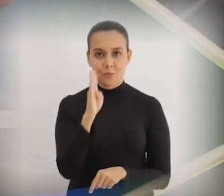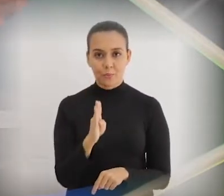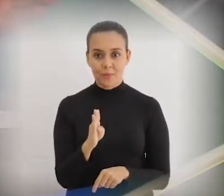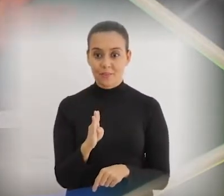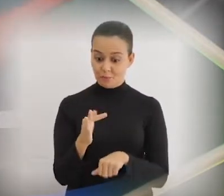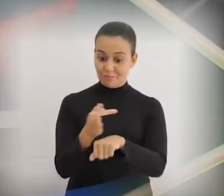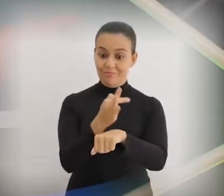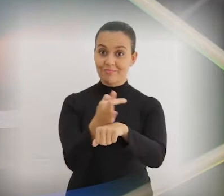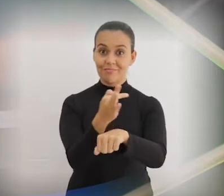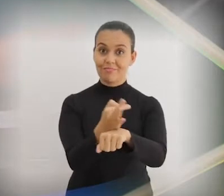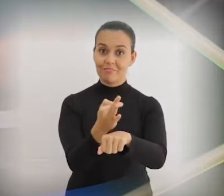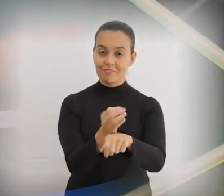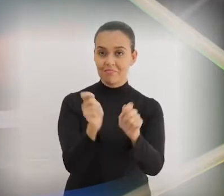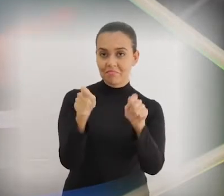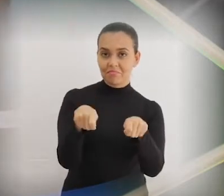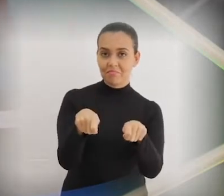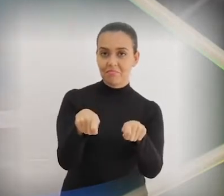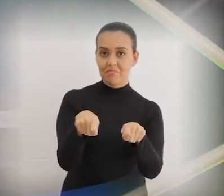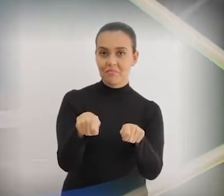grande coisa,